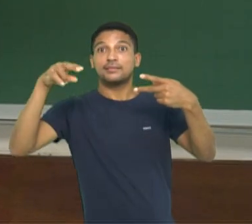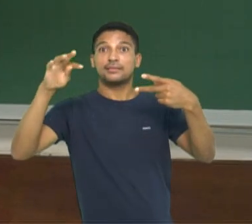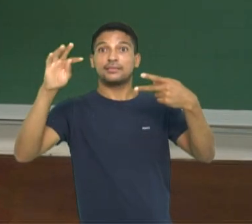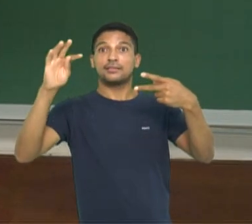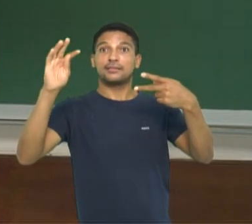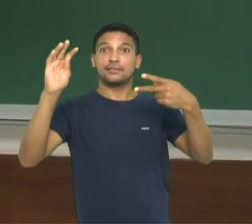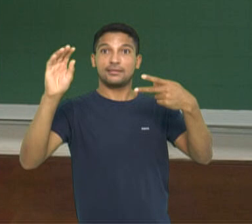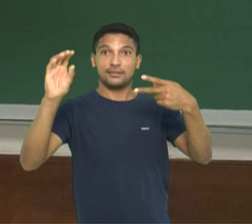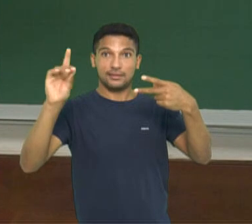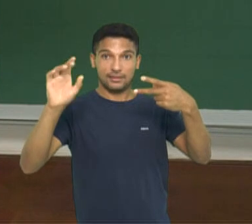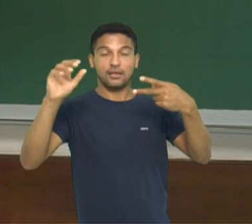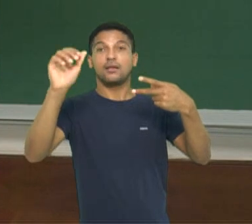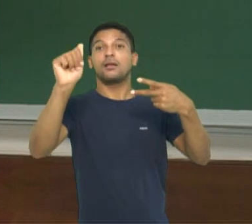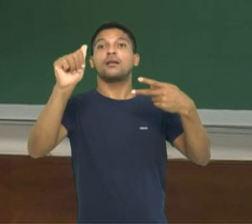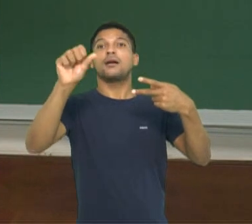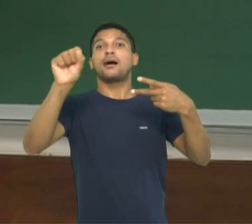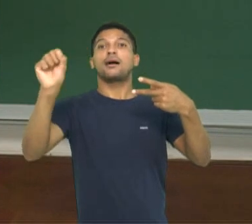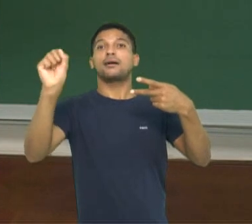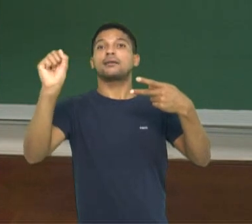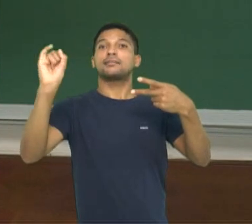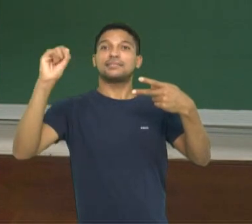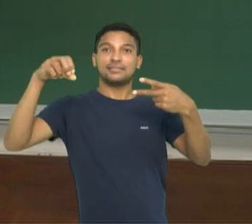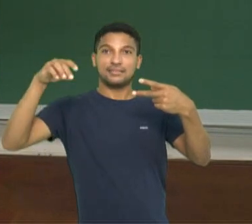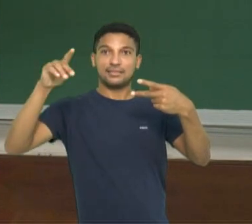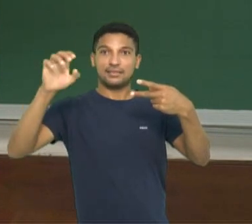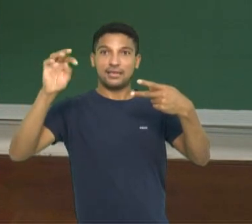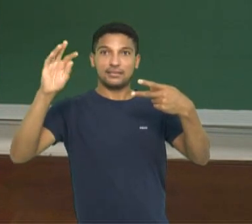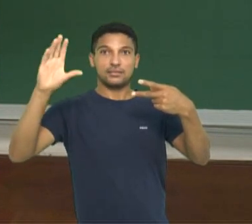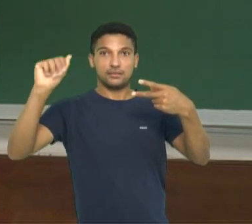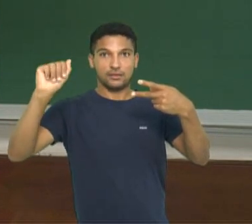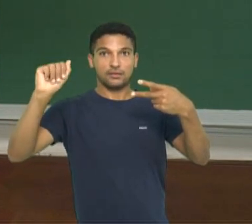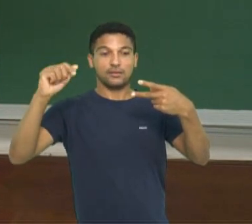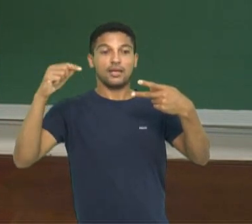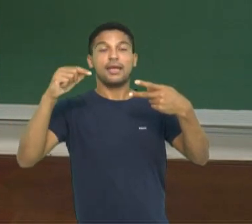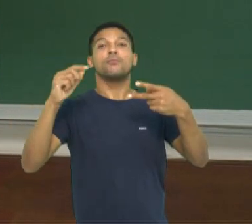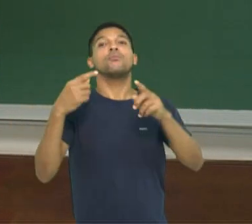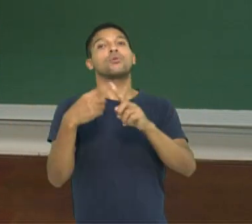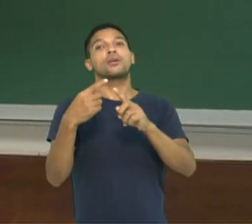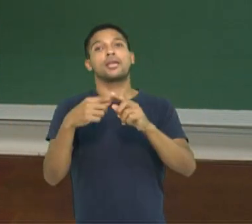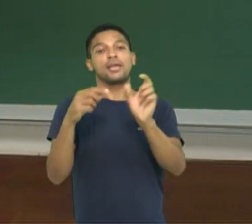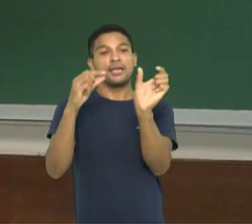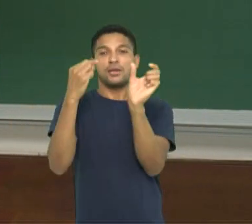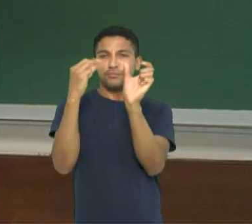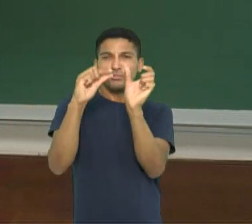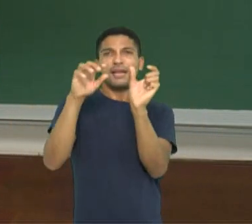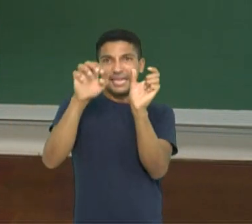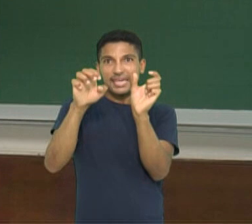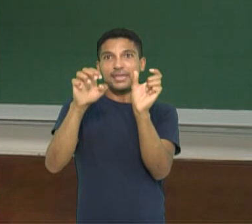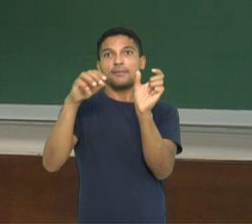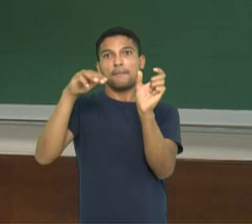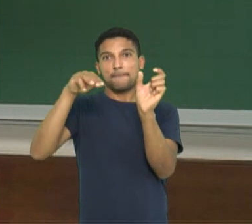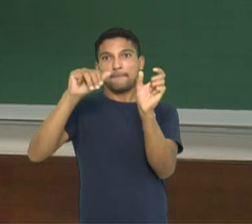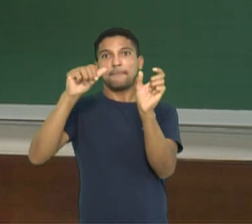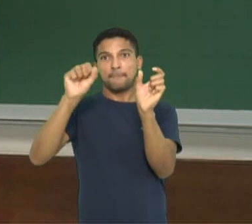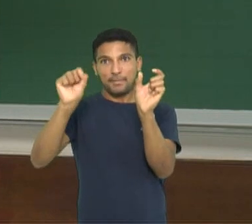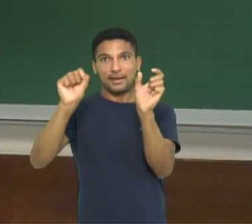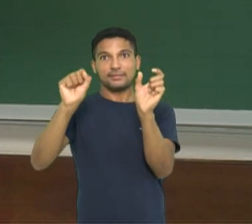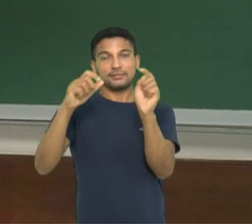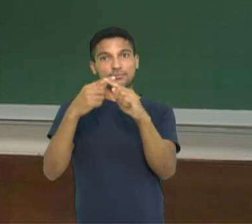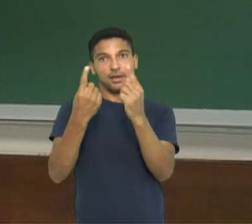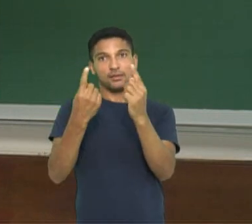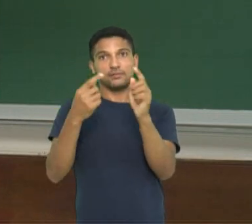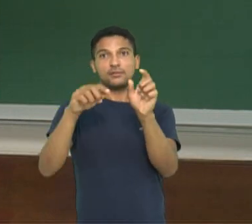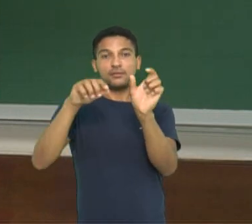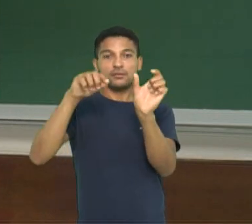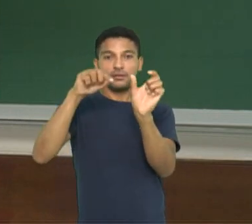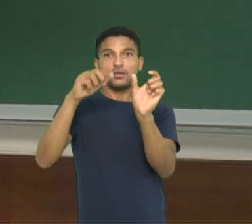é sindética, ou seja, não há a presença de conjunções, da conjunção e, mas, porém, todavia, porque, pois,